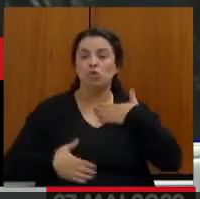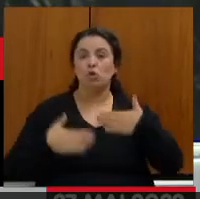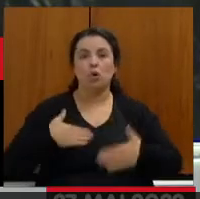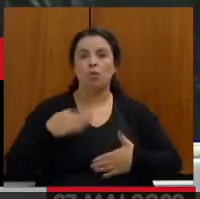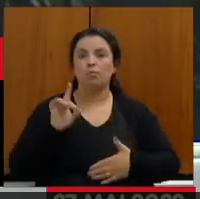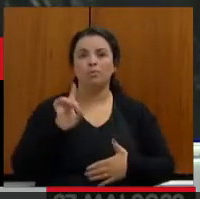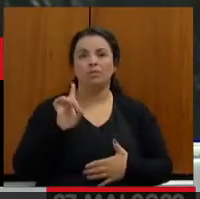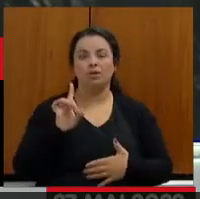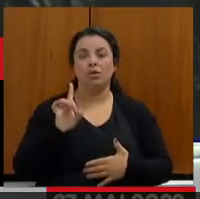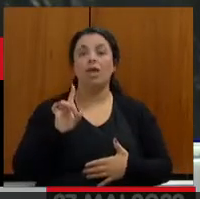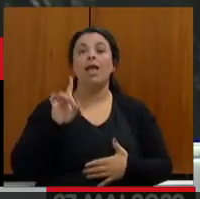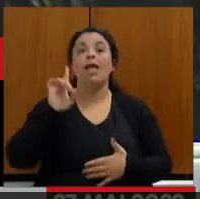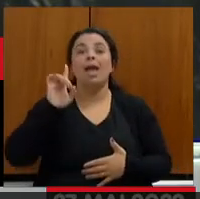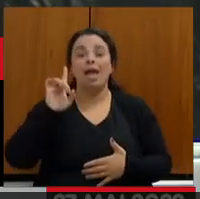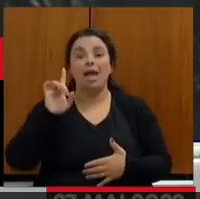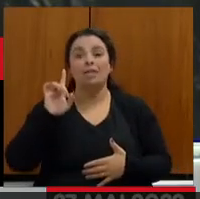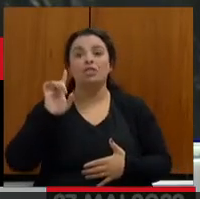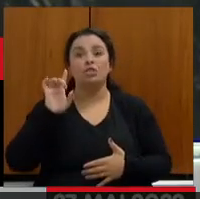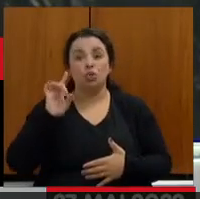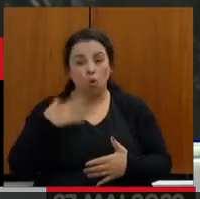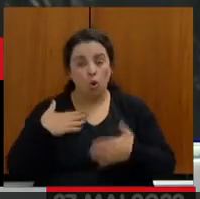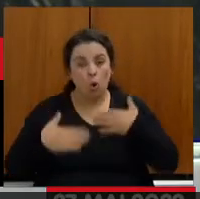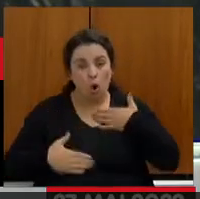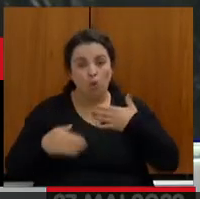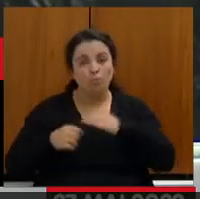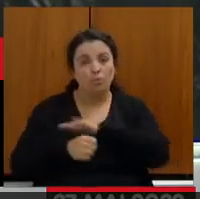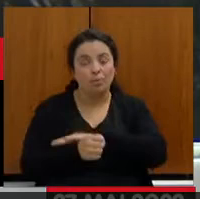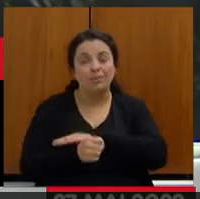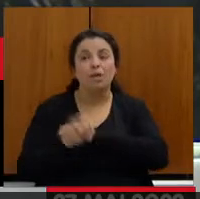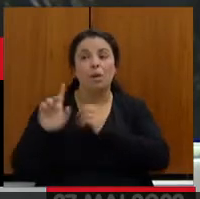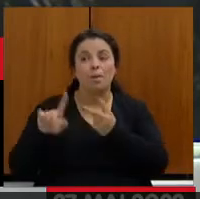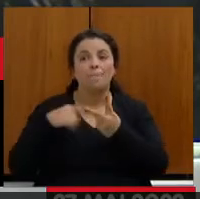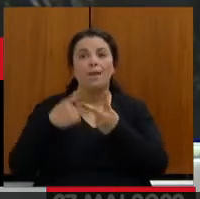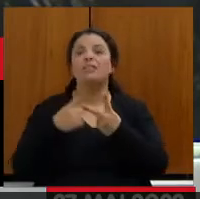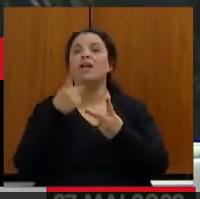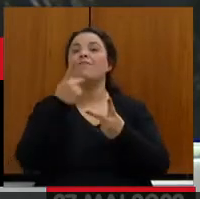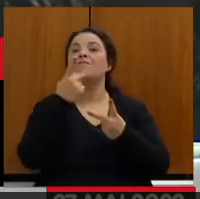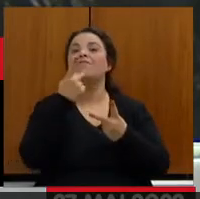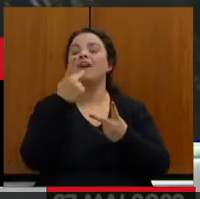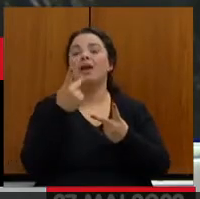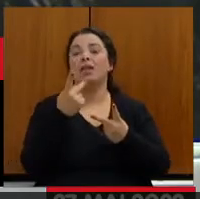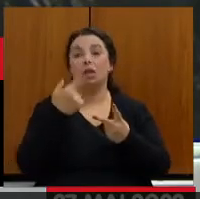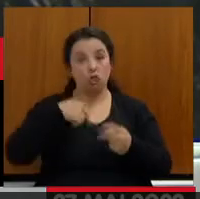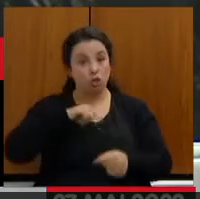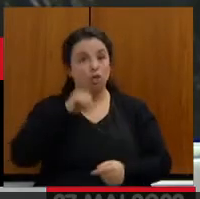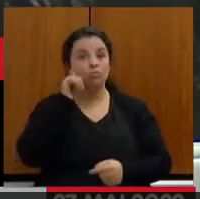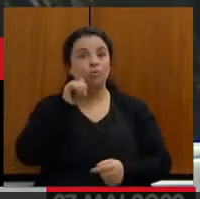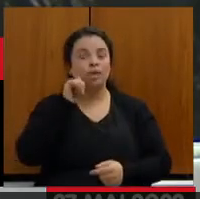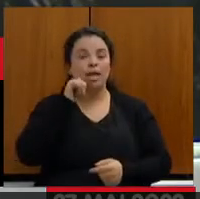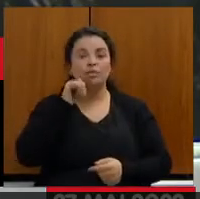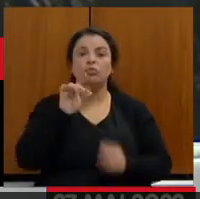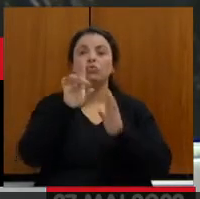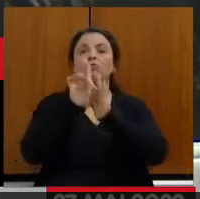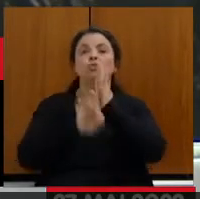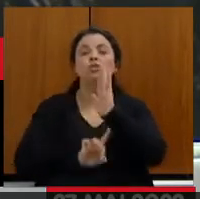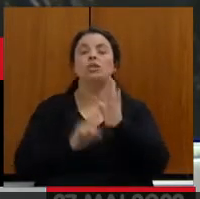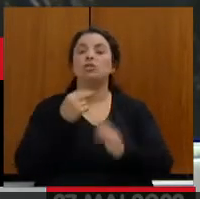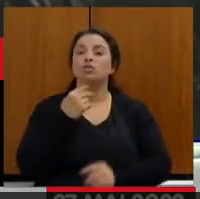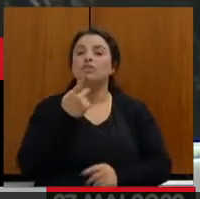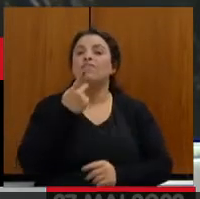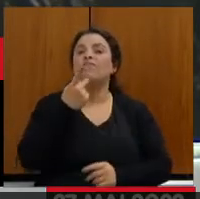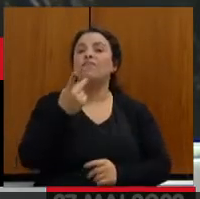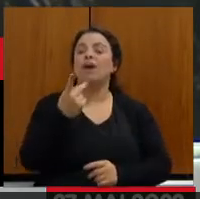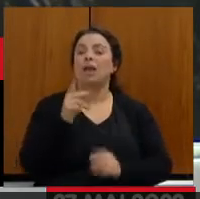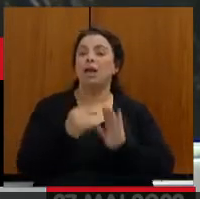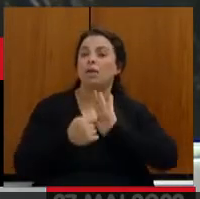ocupação por corpos mas também por fala que nós mulheres temos o direito de falar e de manifestar